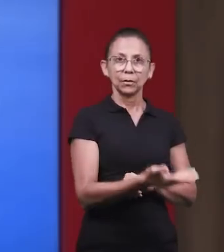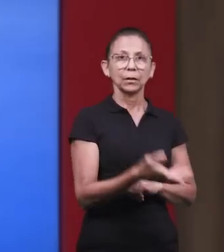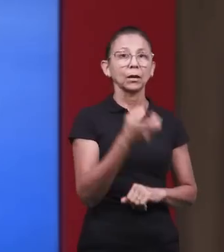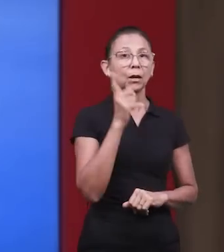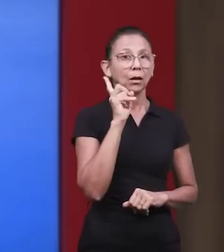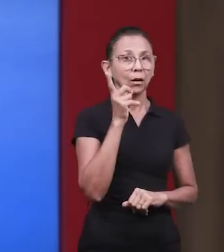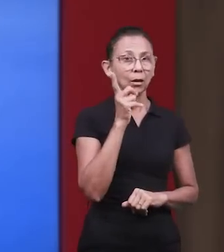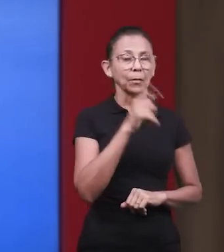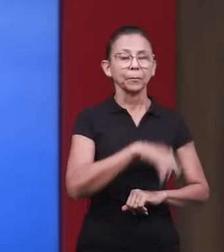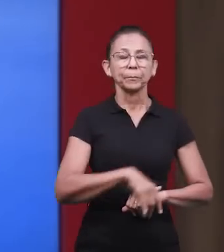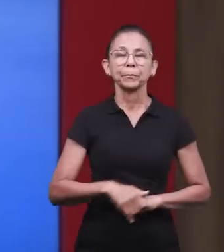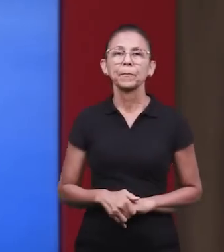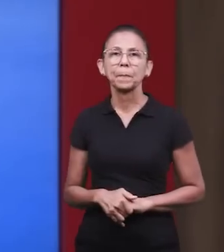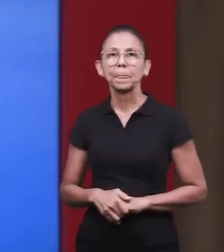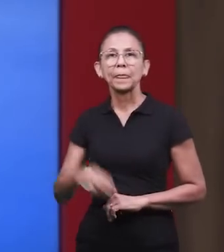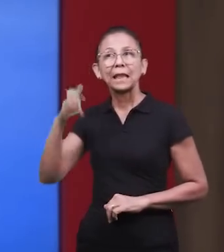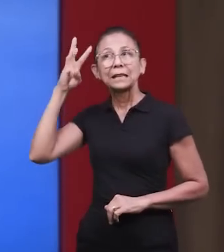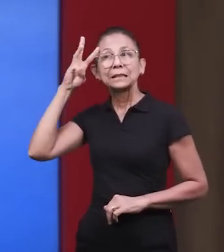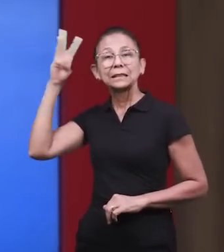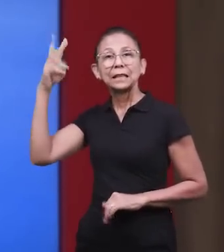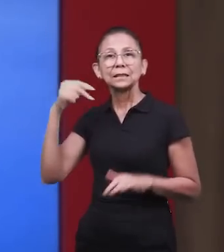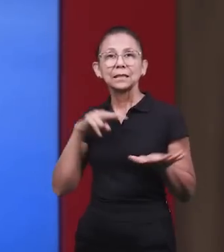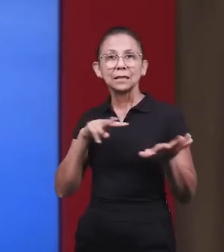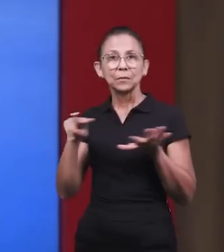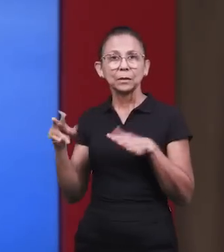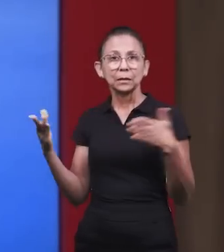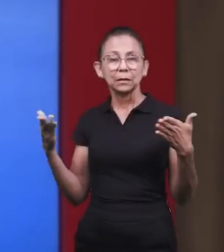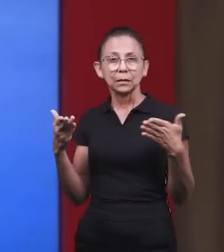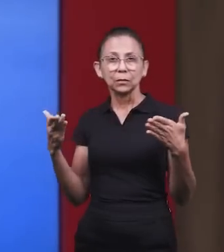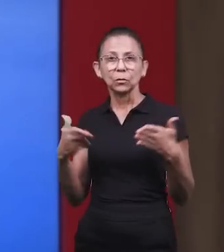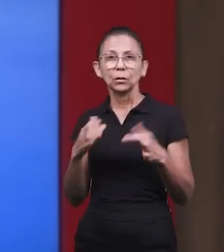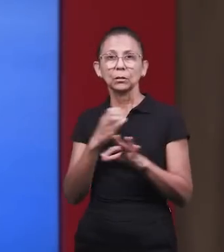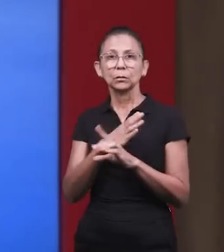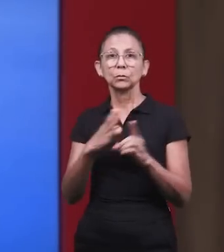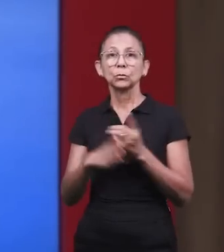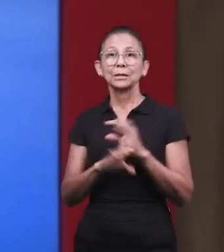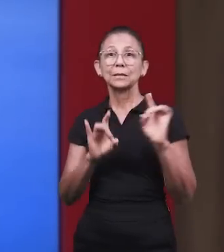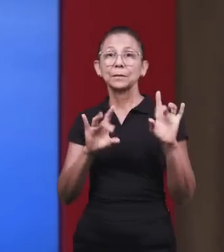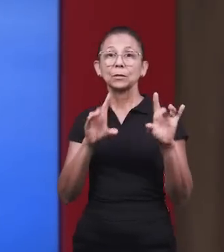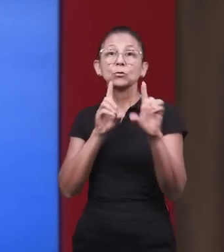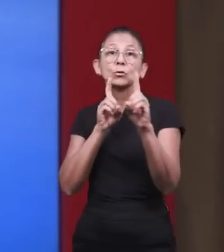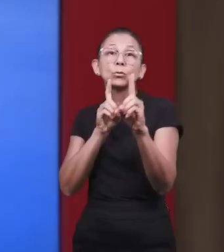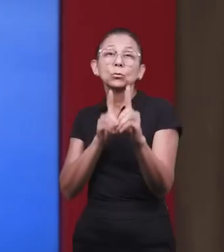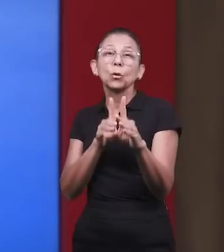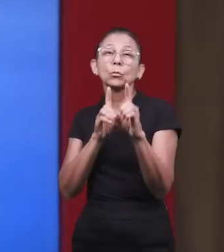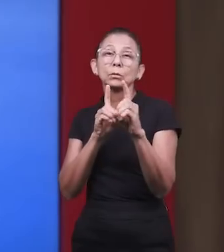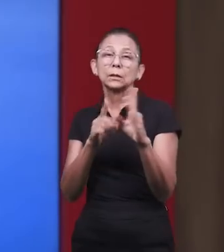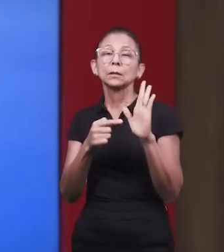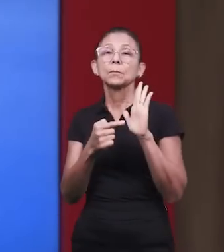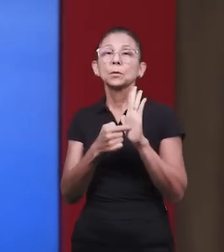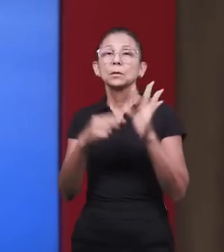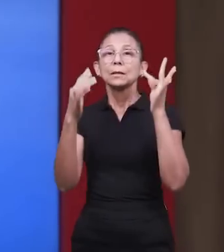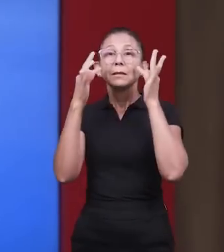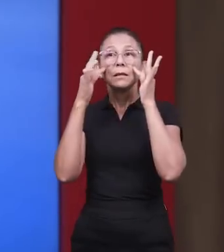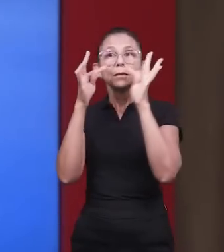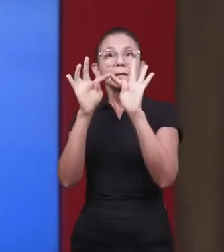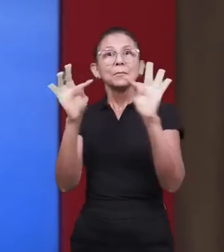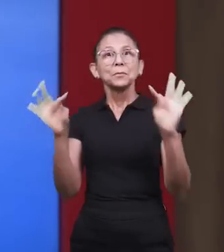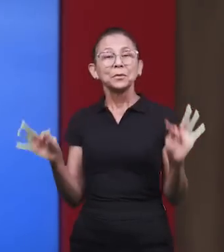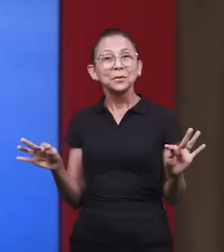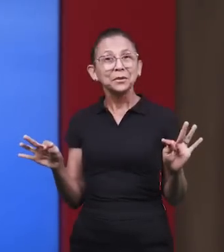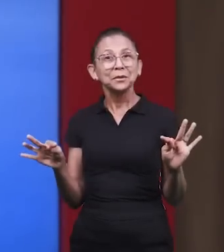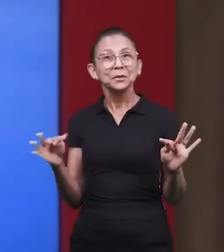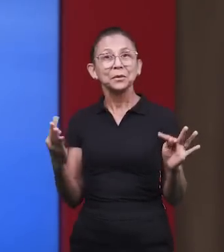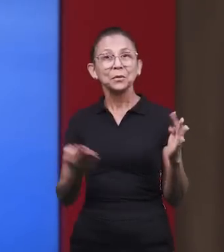olha, lembrando que nesta terça-feira nós teremos um culto especial de doutrina mostrando os testemunhos também dos irmãos do